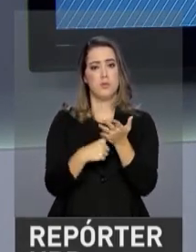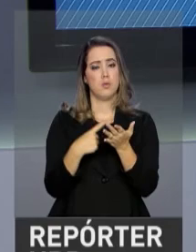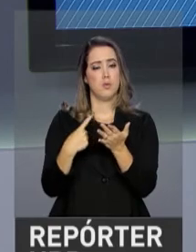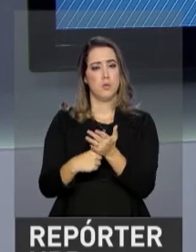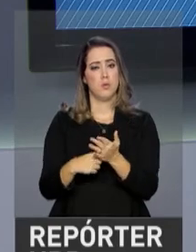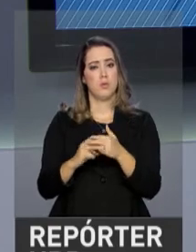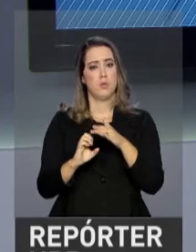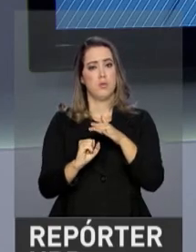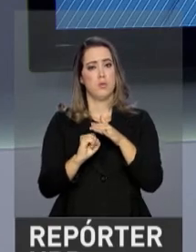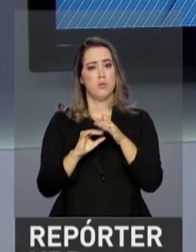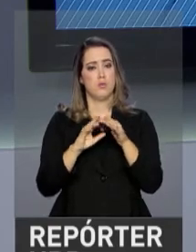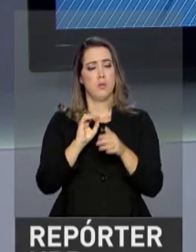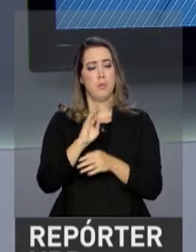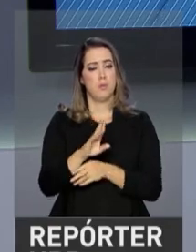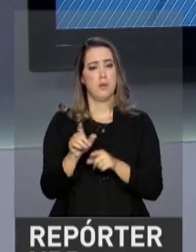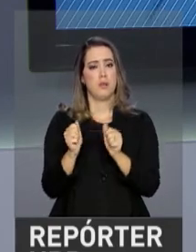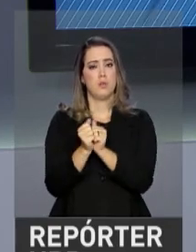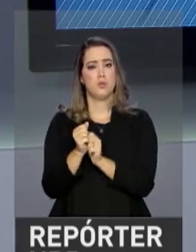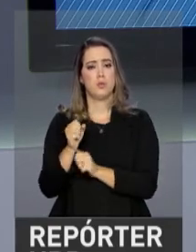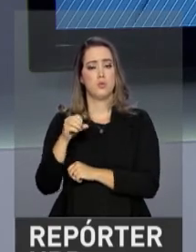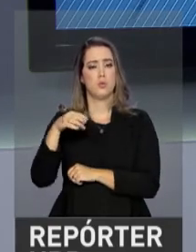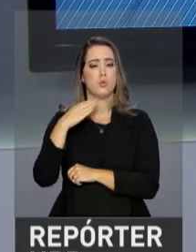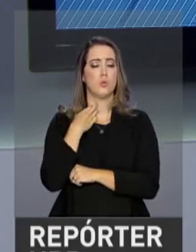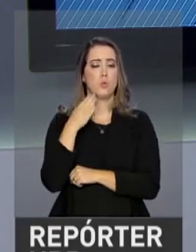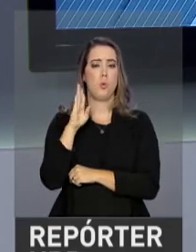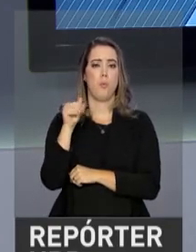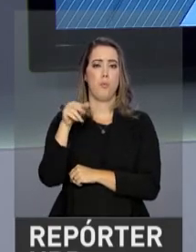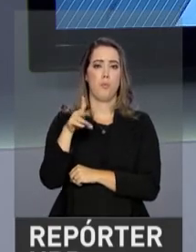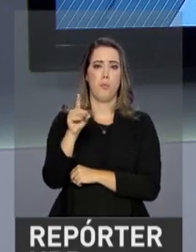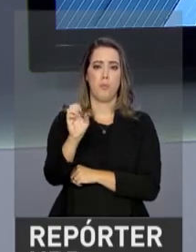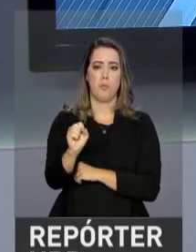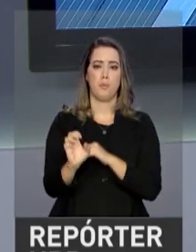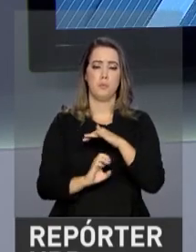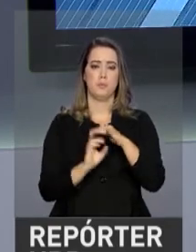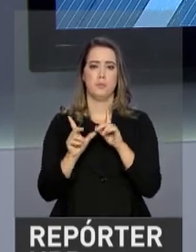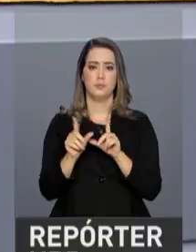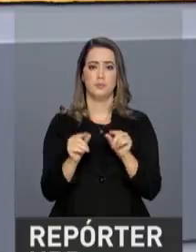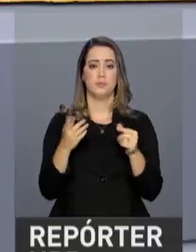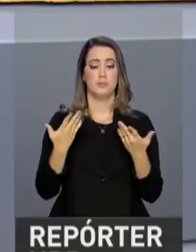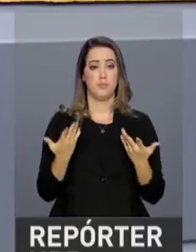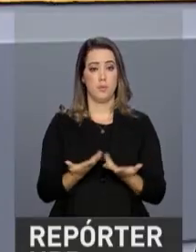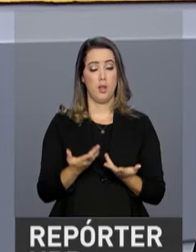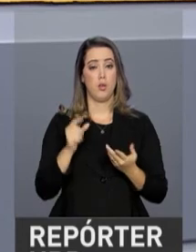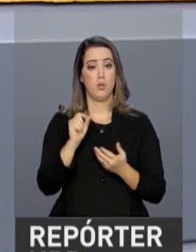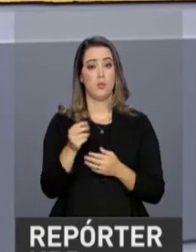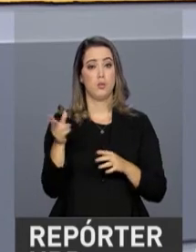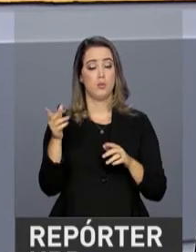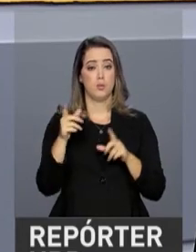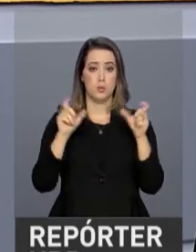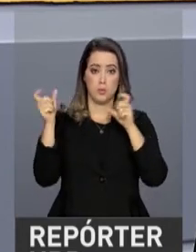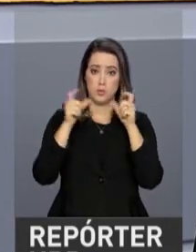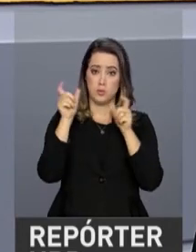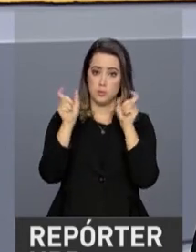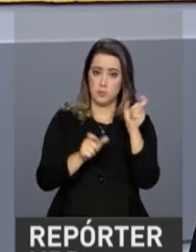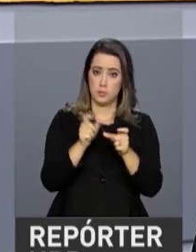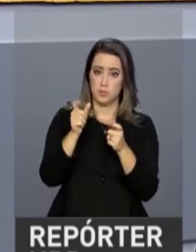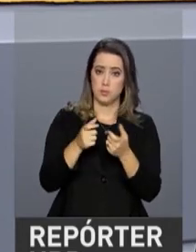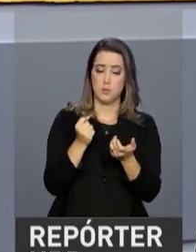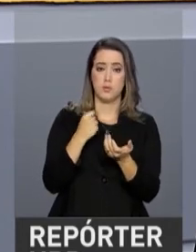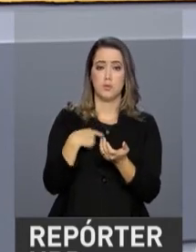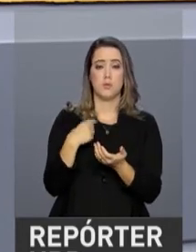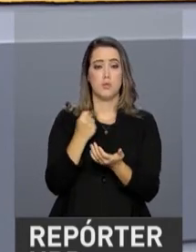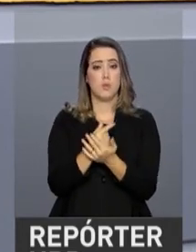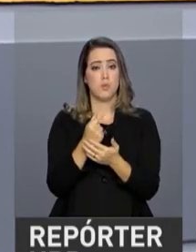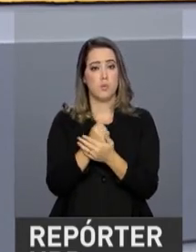entre o sebrae eo bnds para atender micro e pequenos empreendedores agora sim um alerta aos consumidores como nós